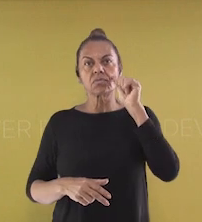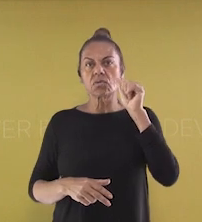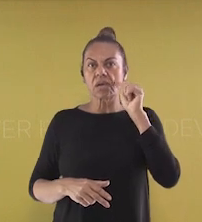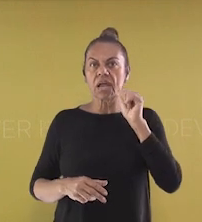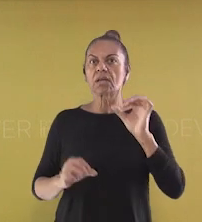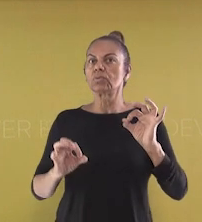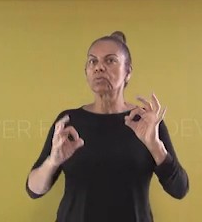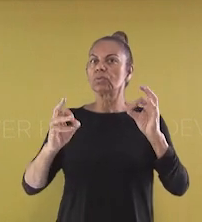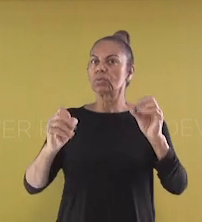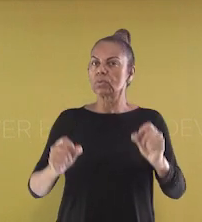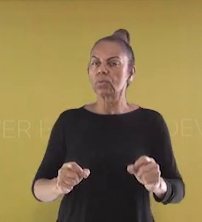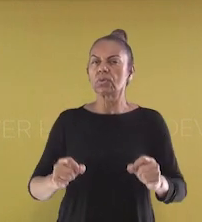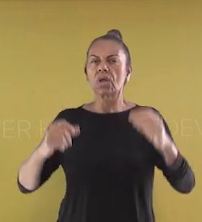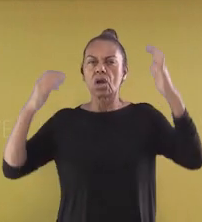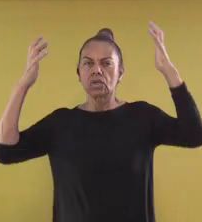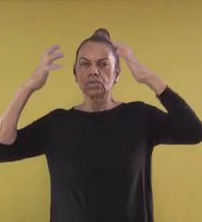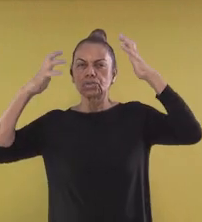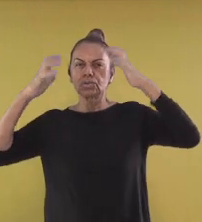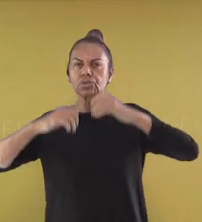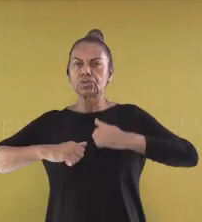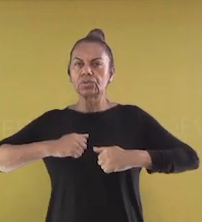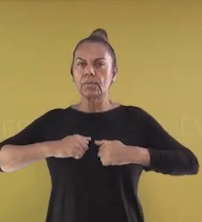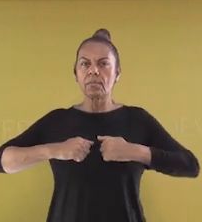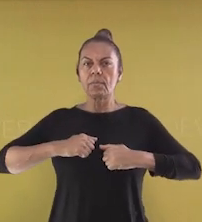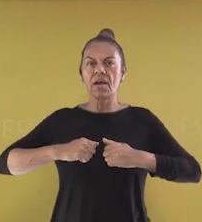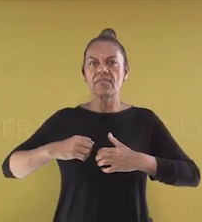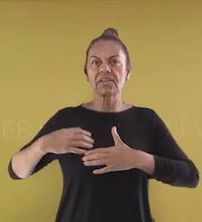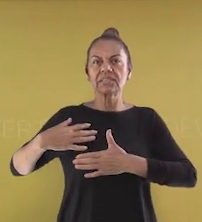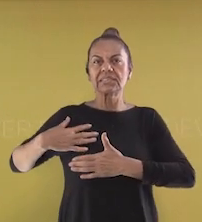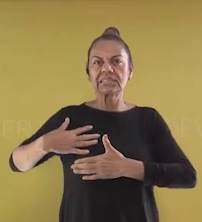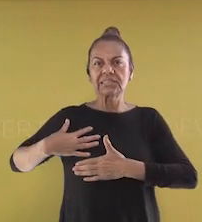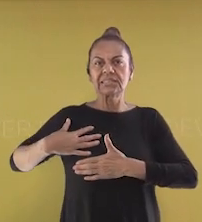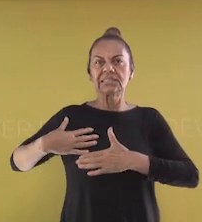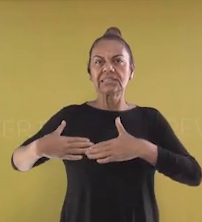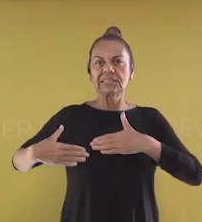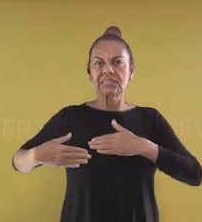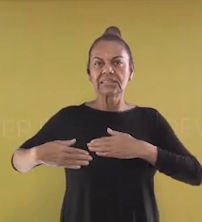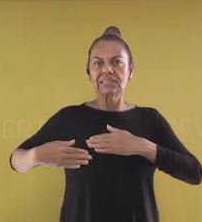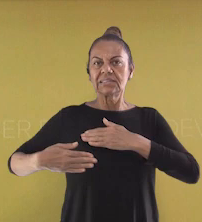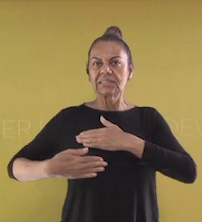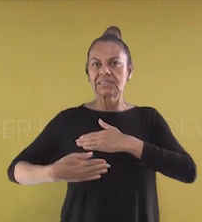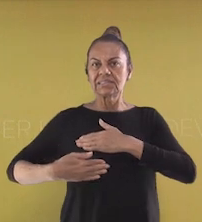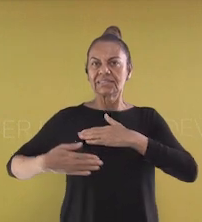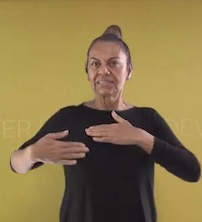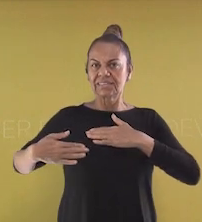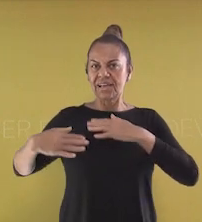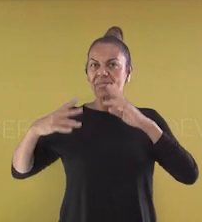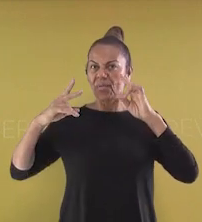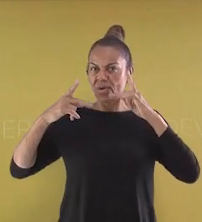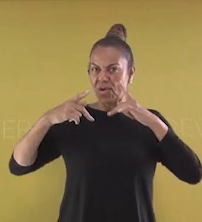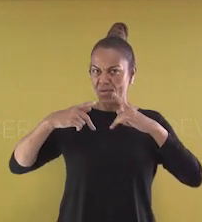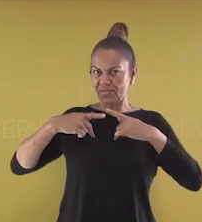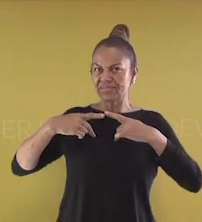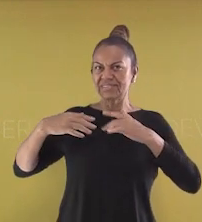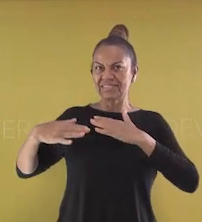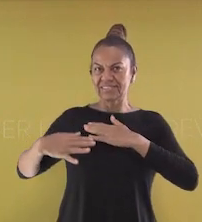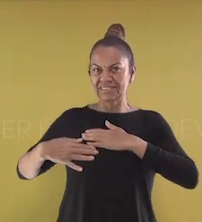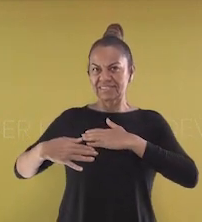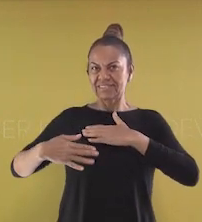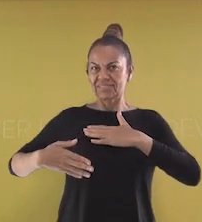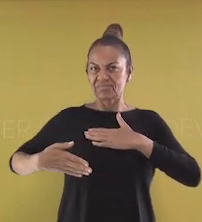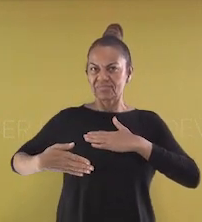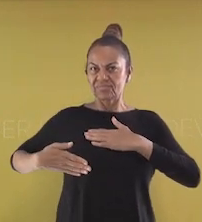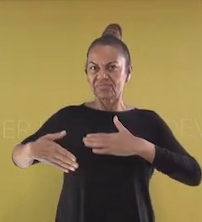câncer. E é muito importante que as mulheres observem suas mamas regularmente, podendo ser na hora do